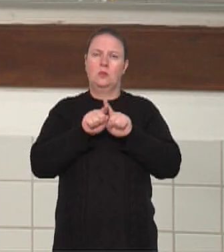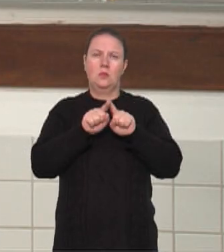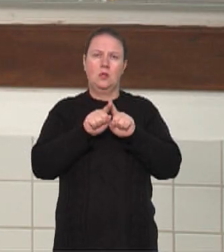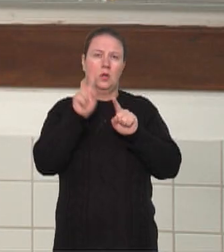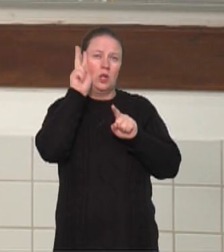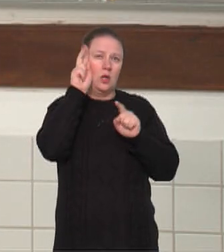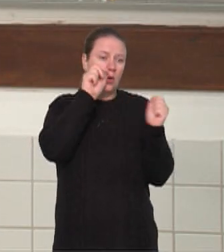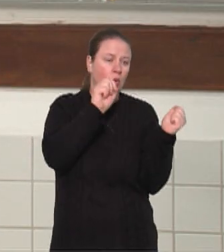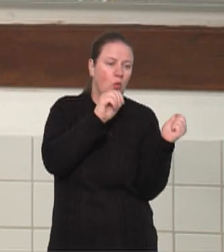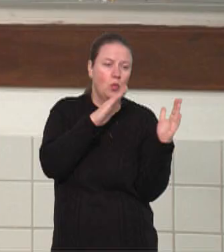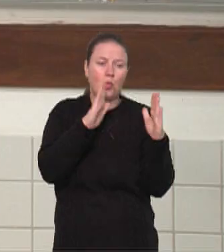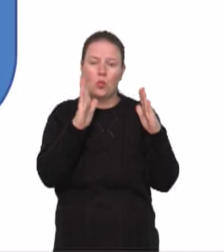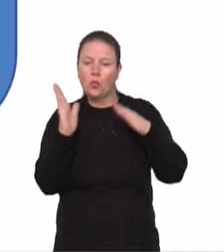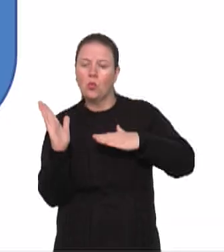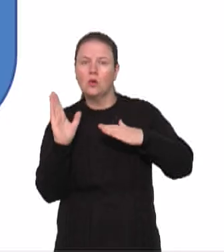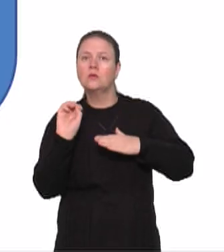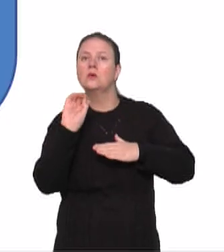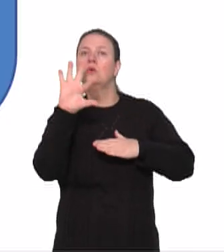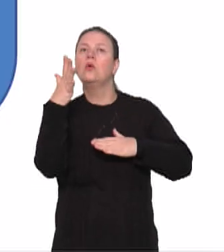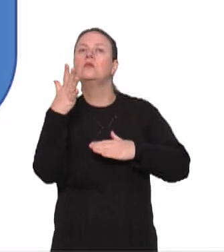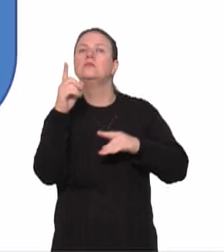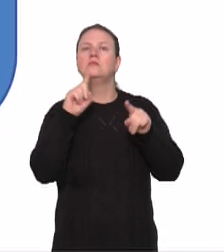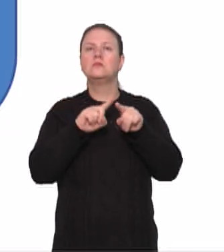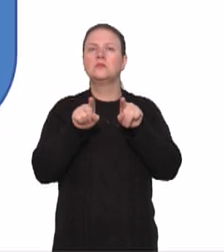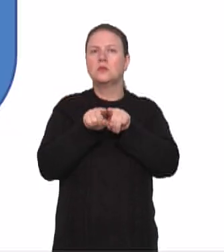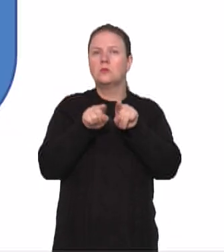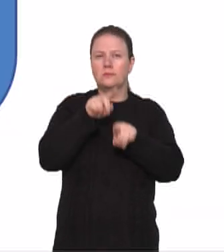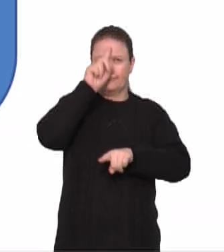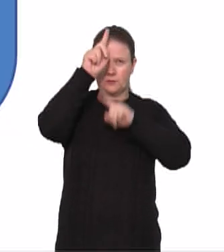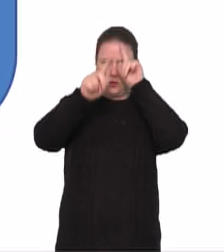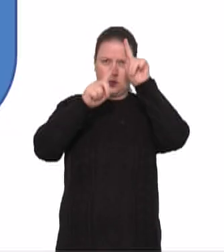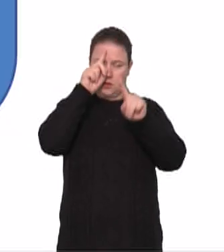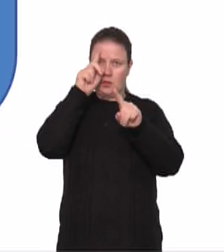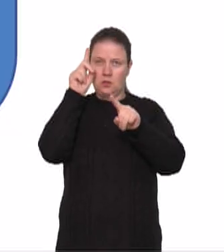de acontecimentos, e ela é permeada por uma ideia